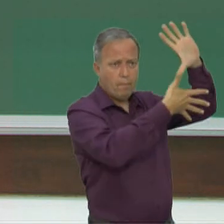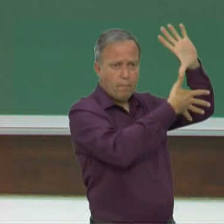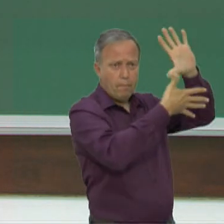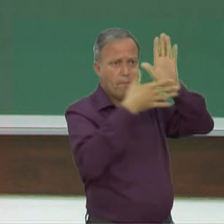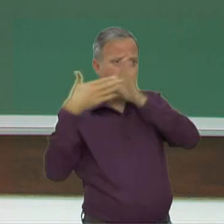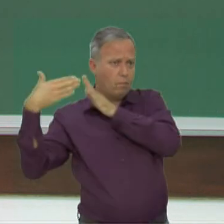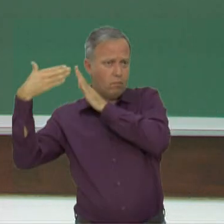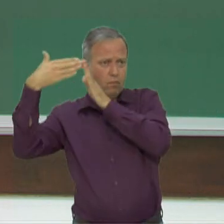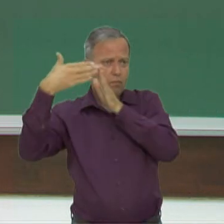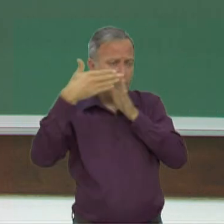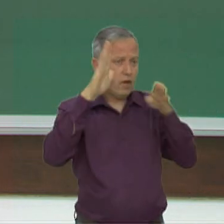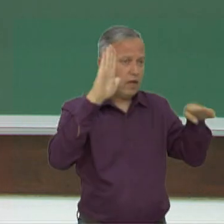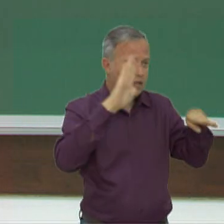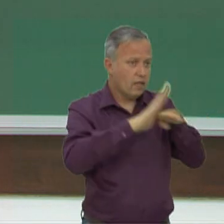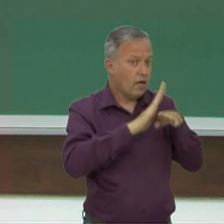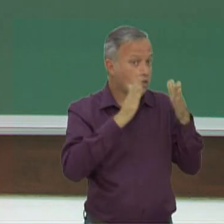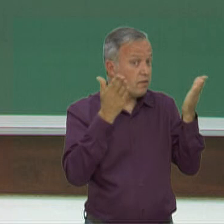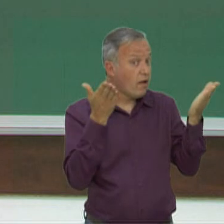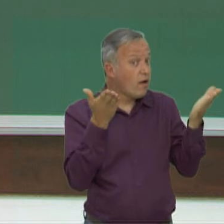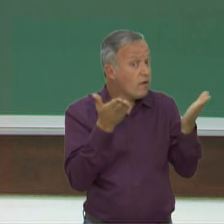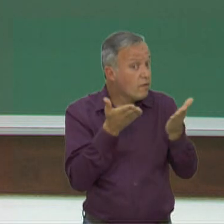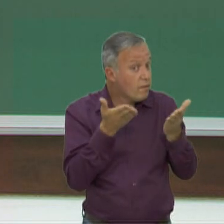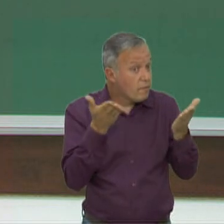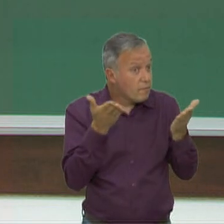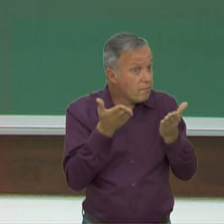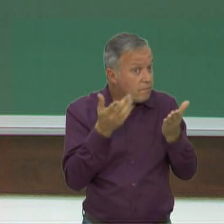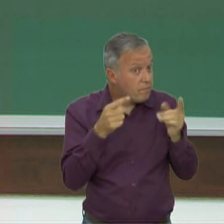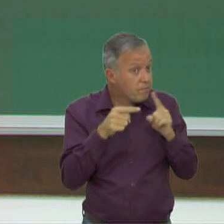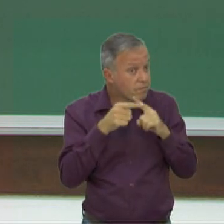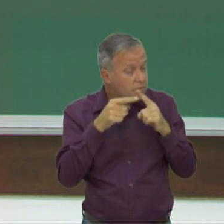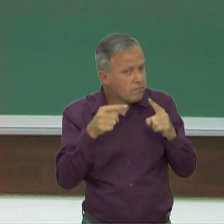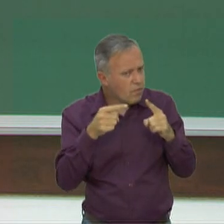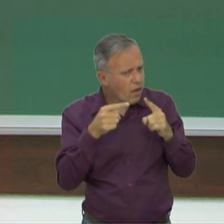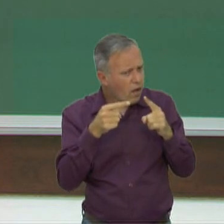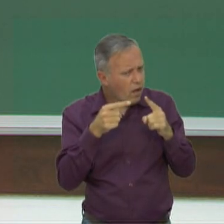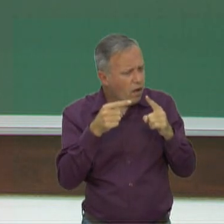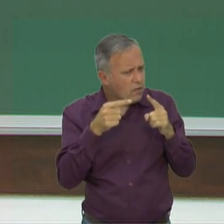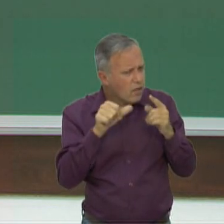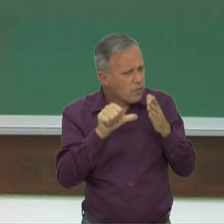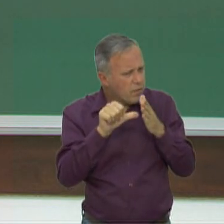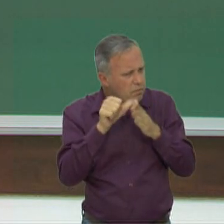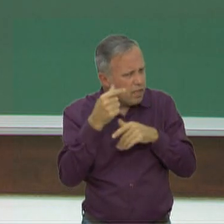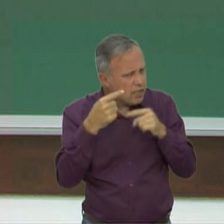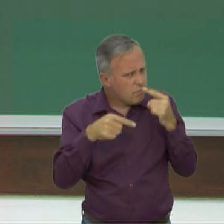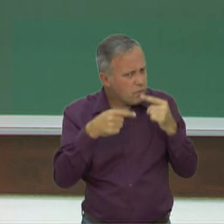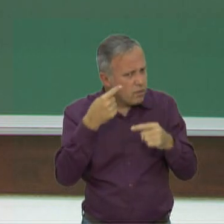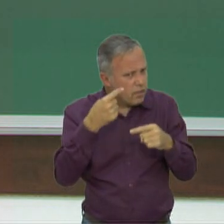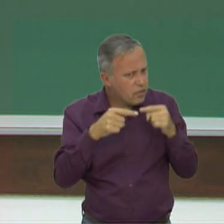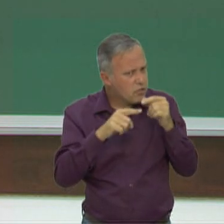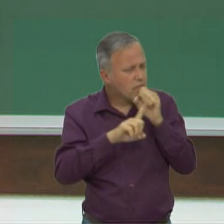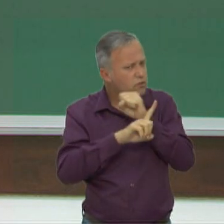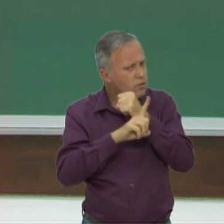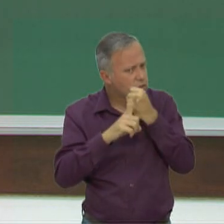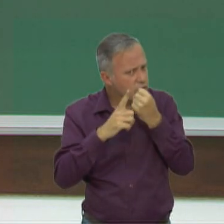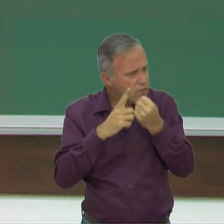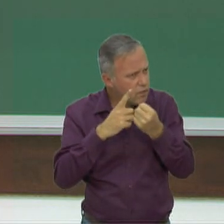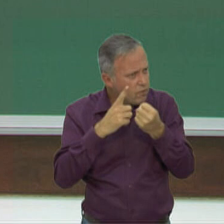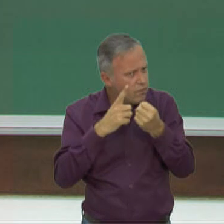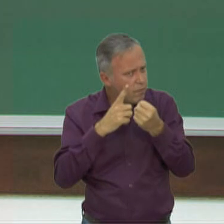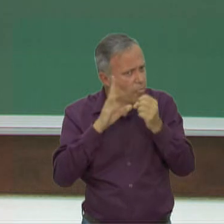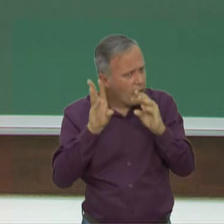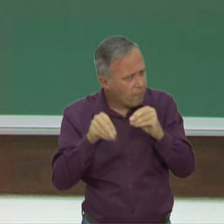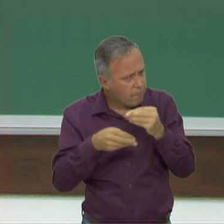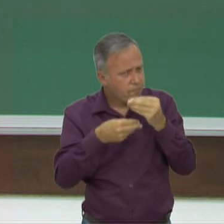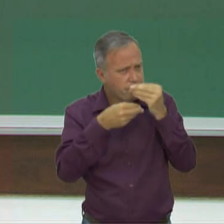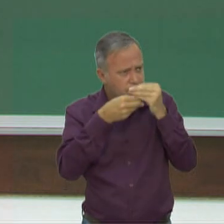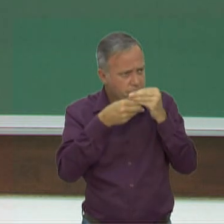atuais. E lembrando aí das temáticas sociais, das raízes políticas, raízes sociais que constituem e